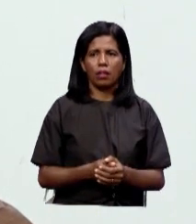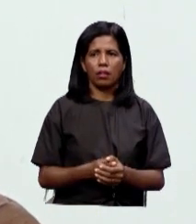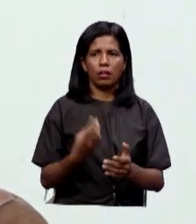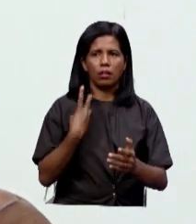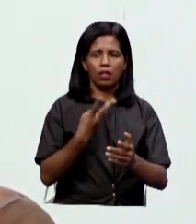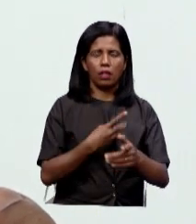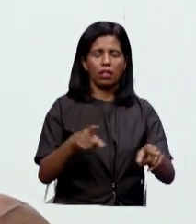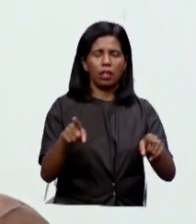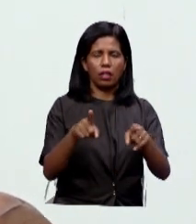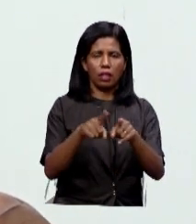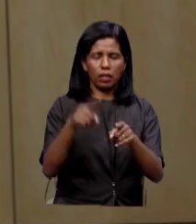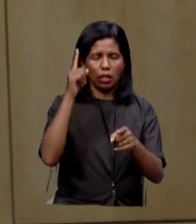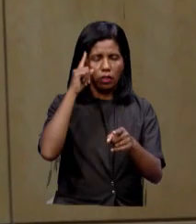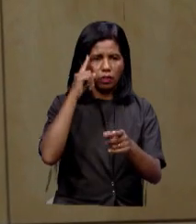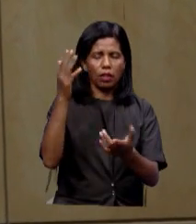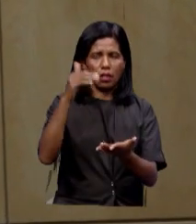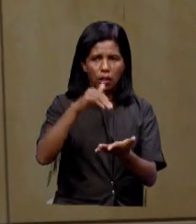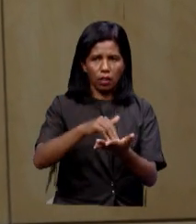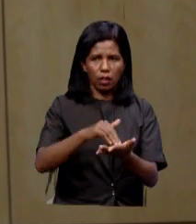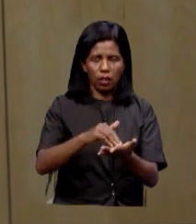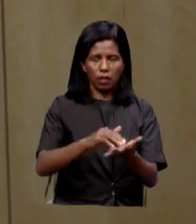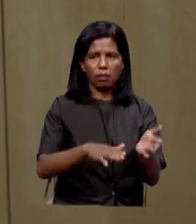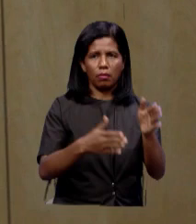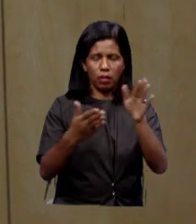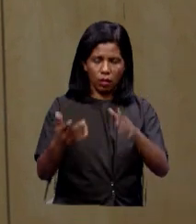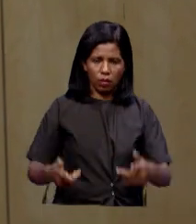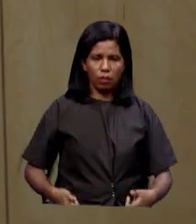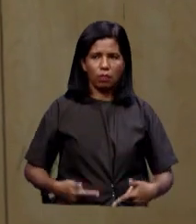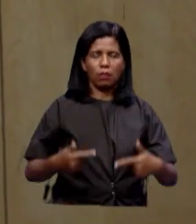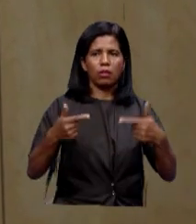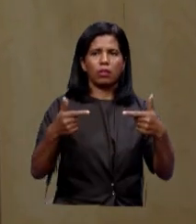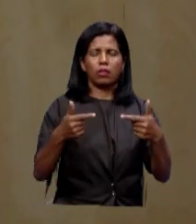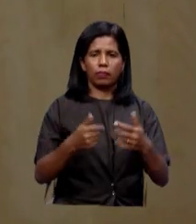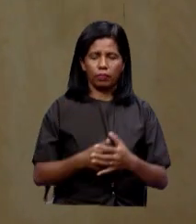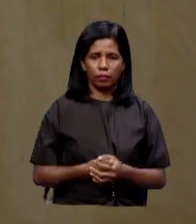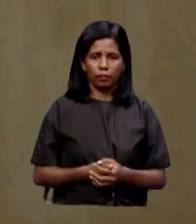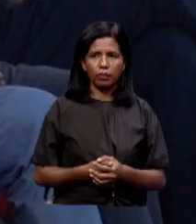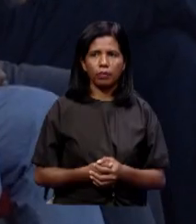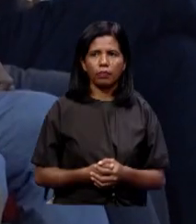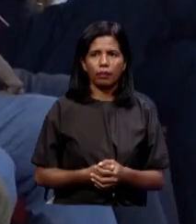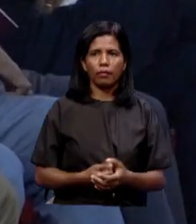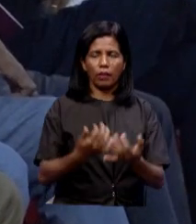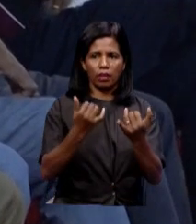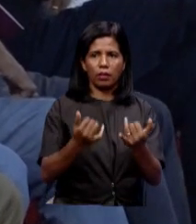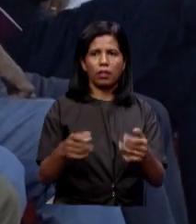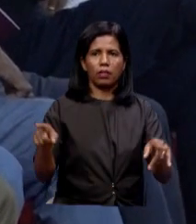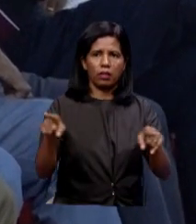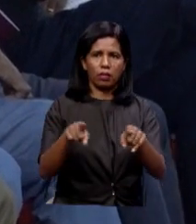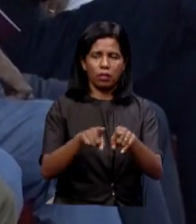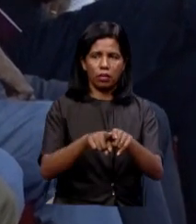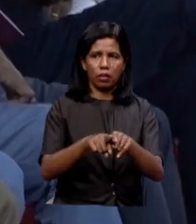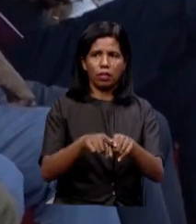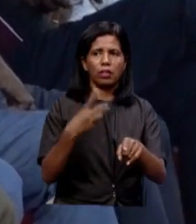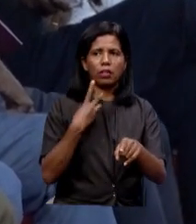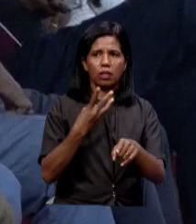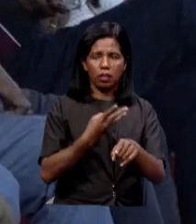mas a reflexão, katak mate, moris vale e moris para sempre. Ida né, mas a ita